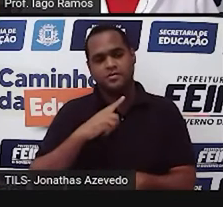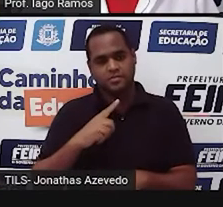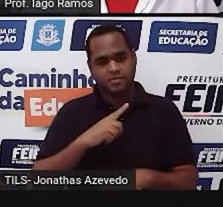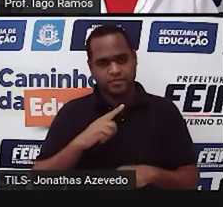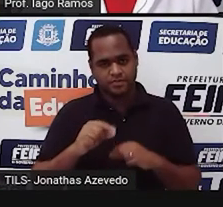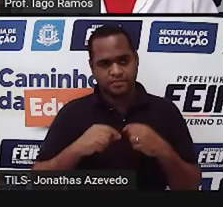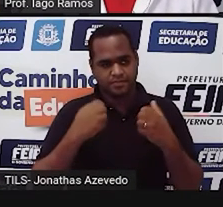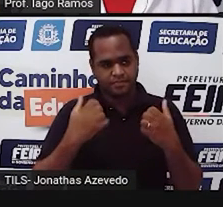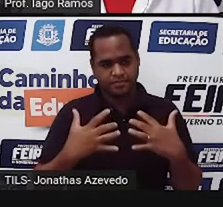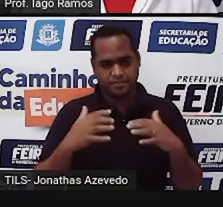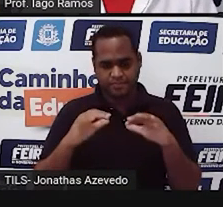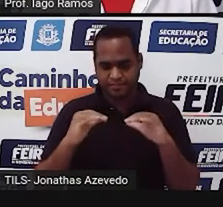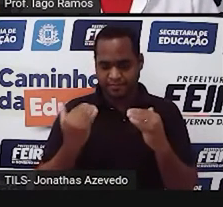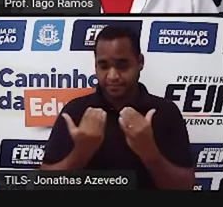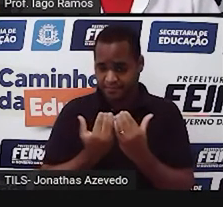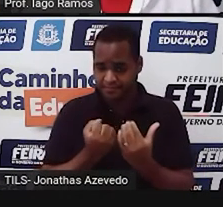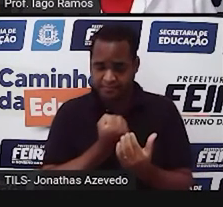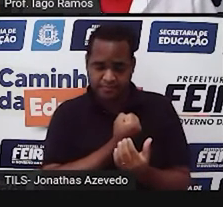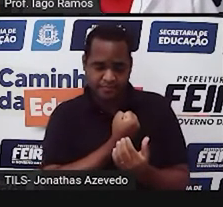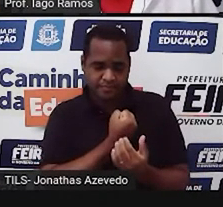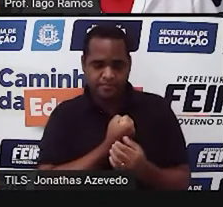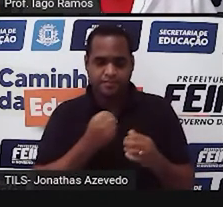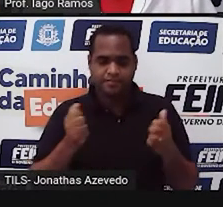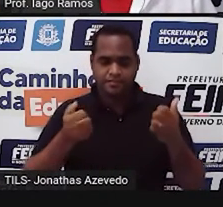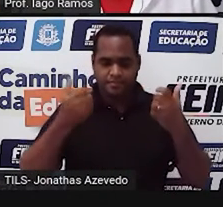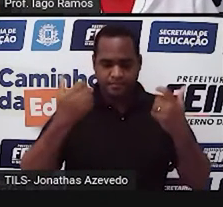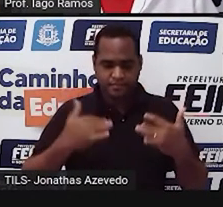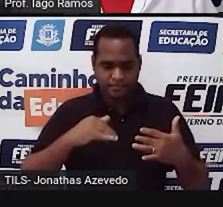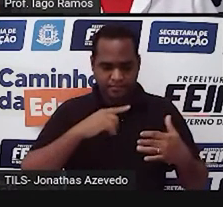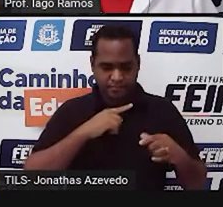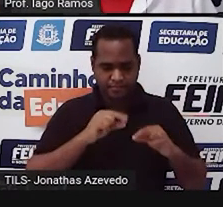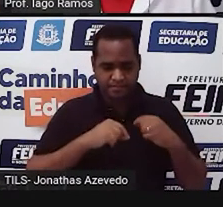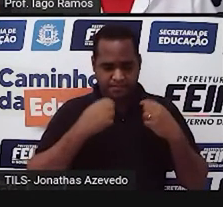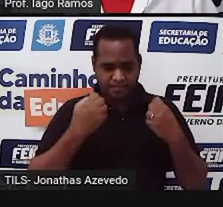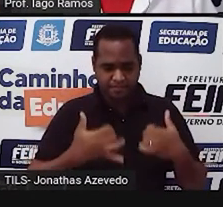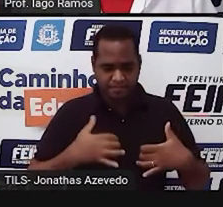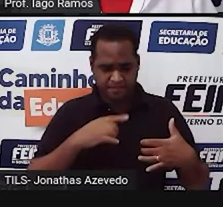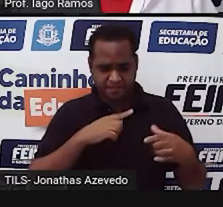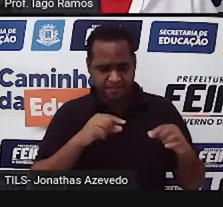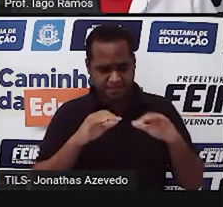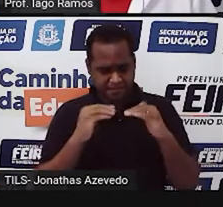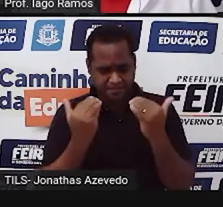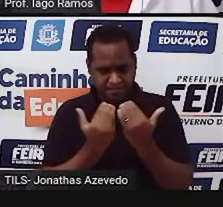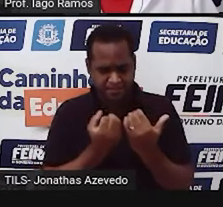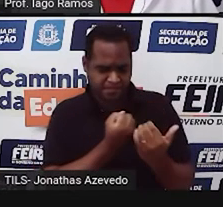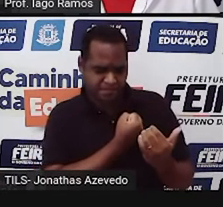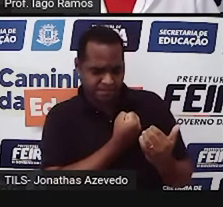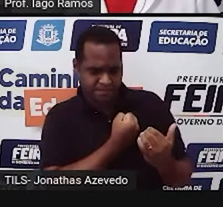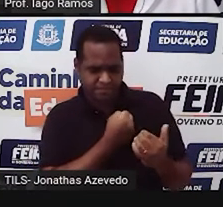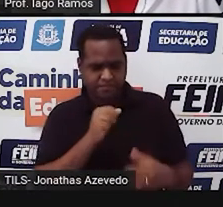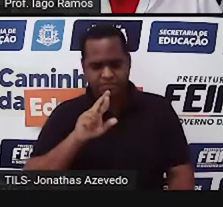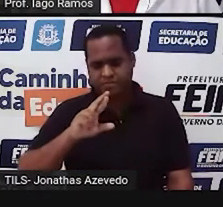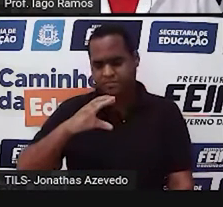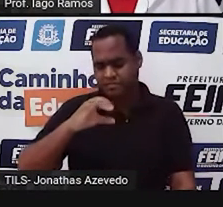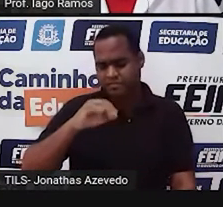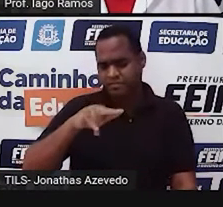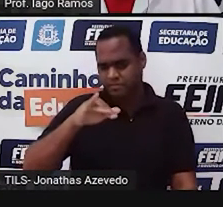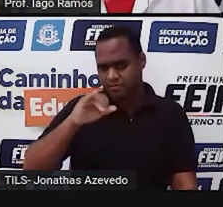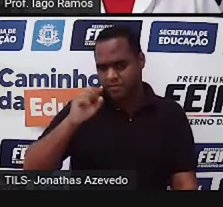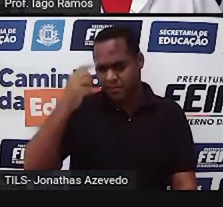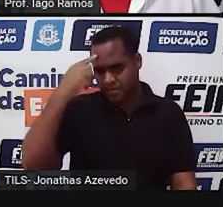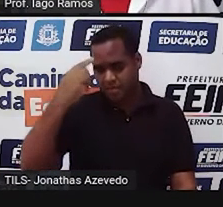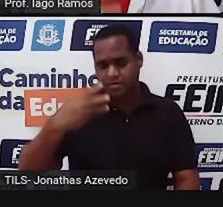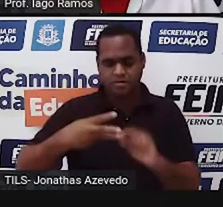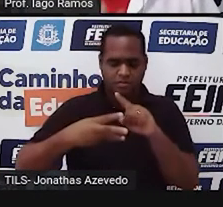conjunto de números né de números que fazem parte desse conjunto chamado de conjunto dos números racionais Então são